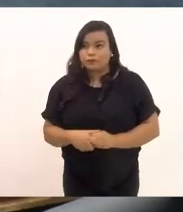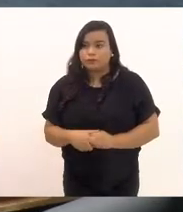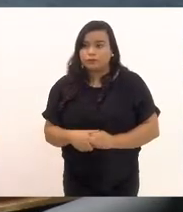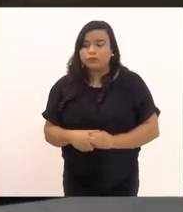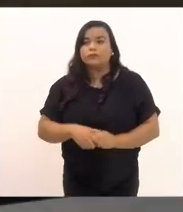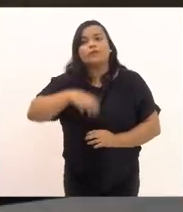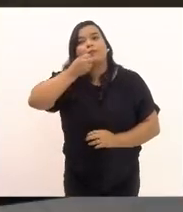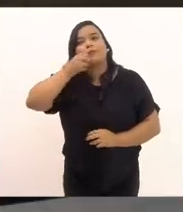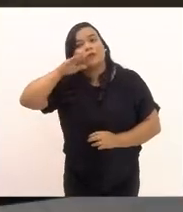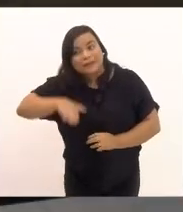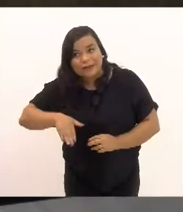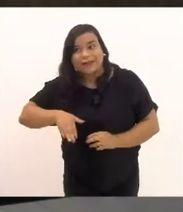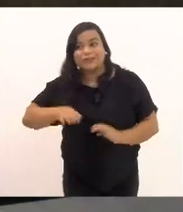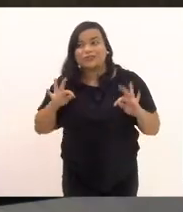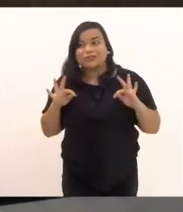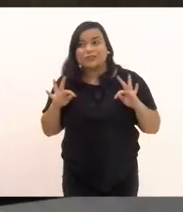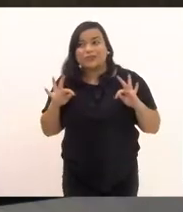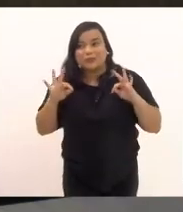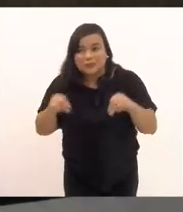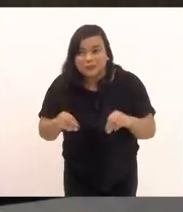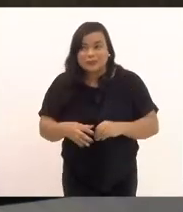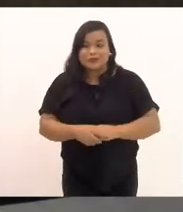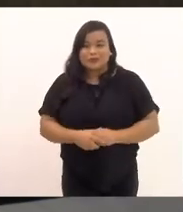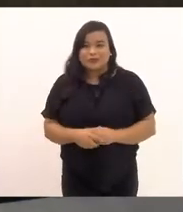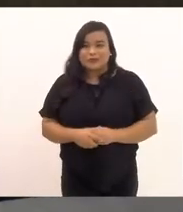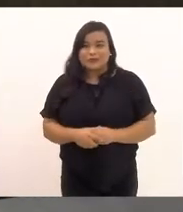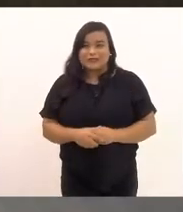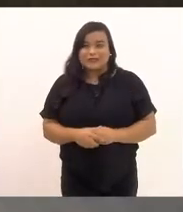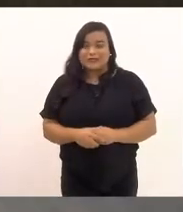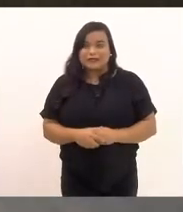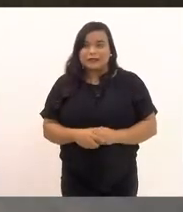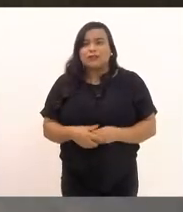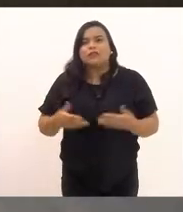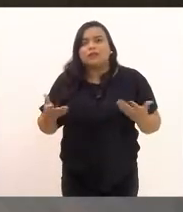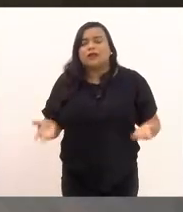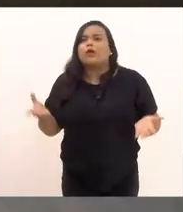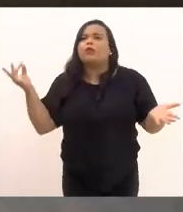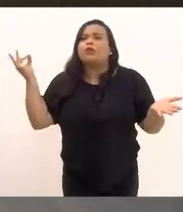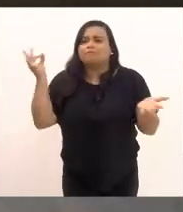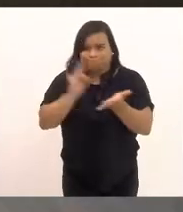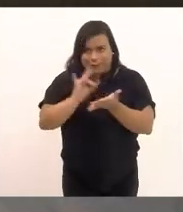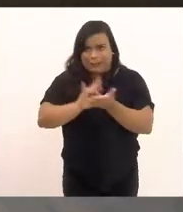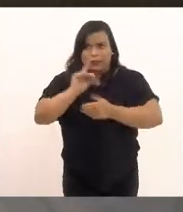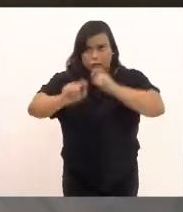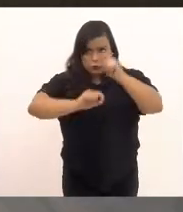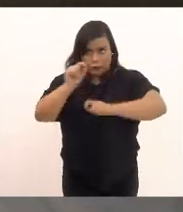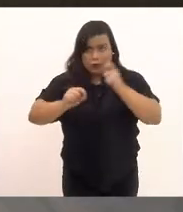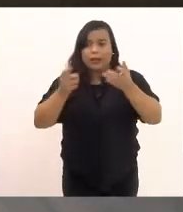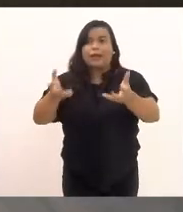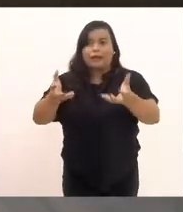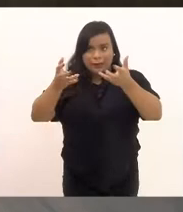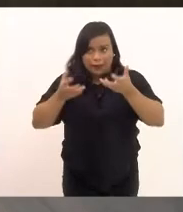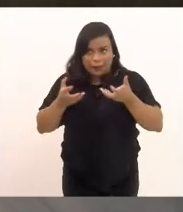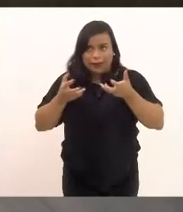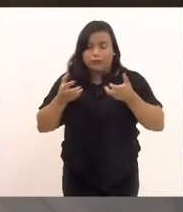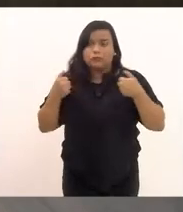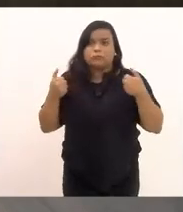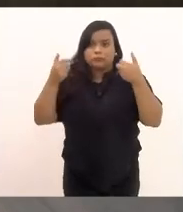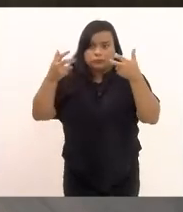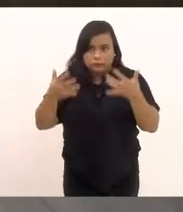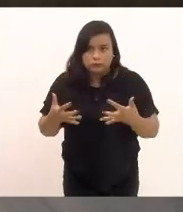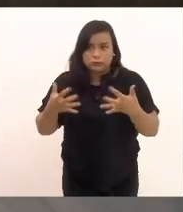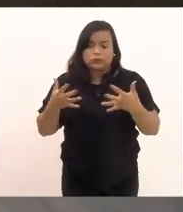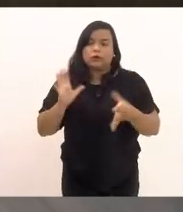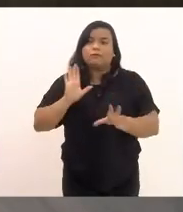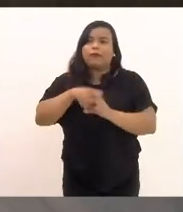Boa tarde a todas e todos. Na verdade, rapidamente, eu queria fazer aqui o encaminhamento do voto